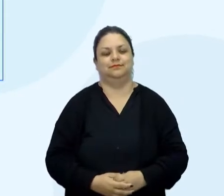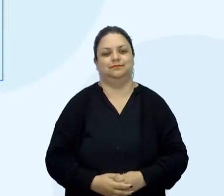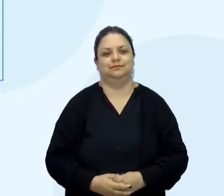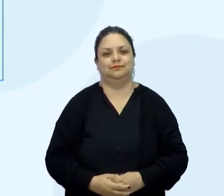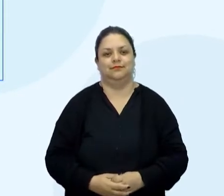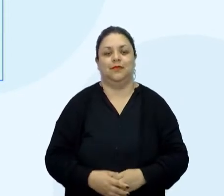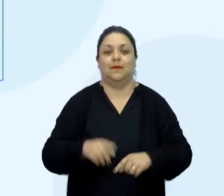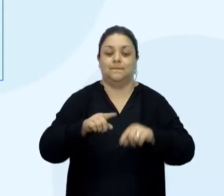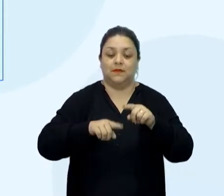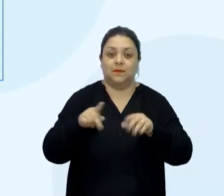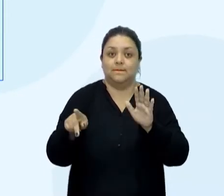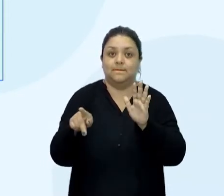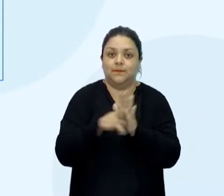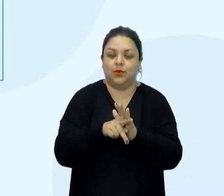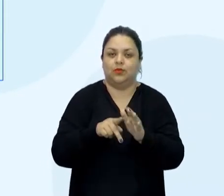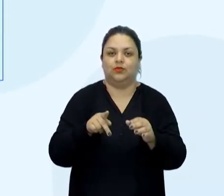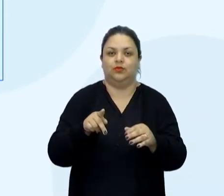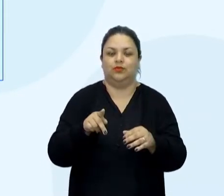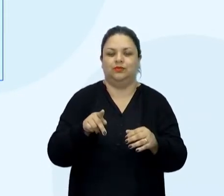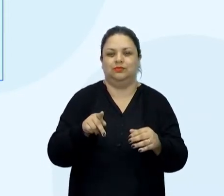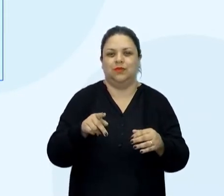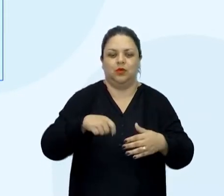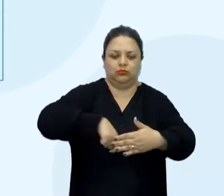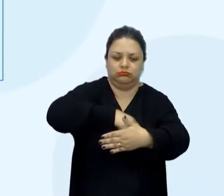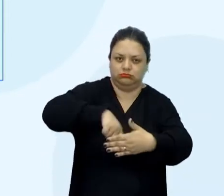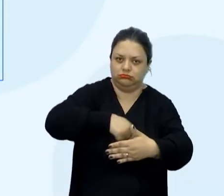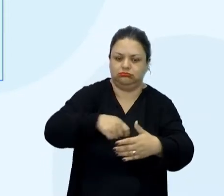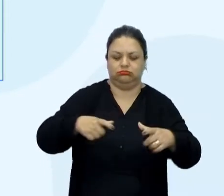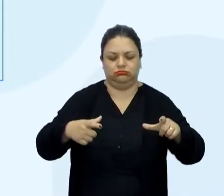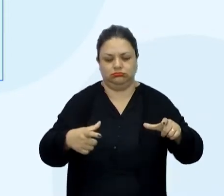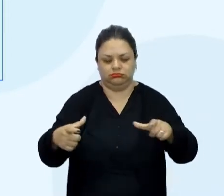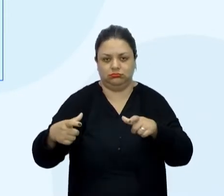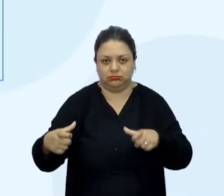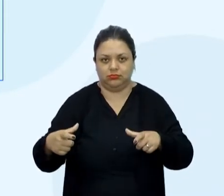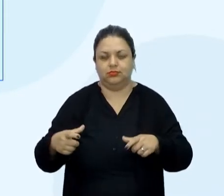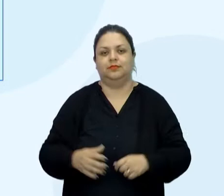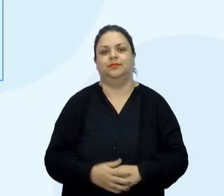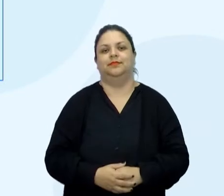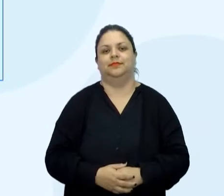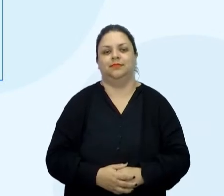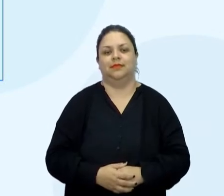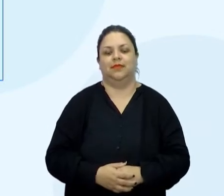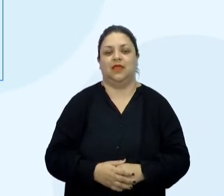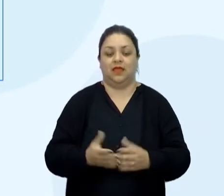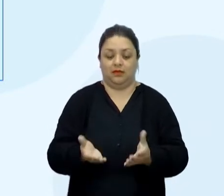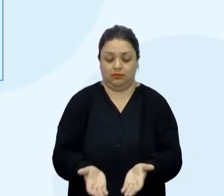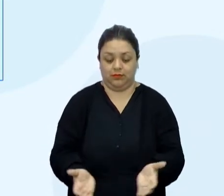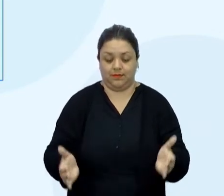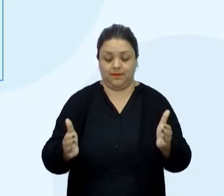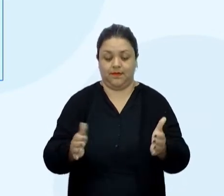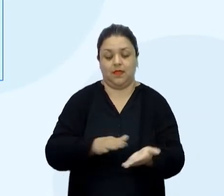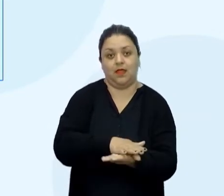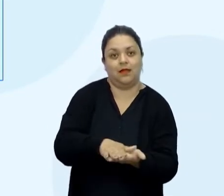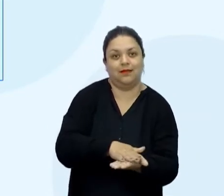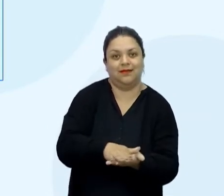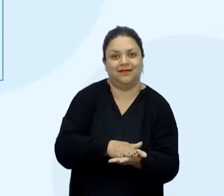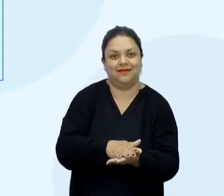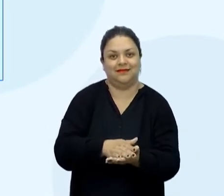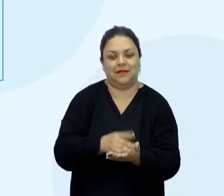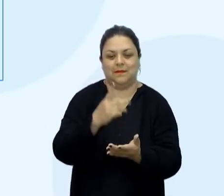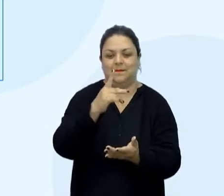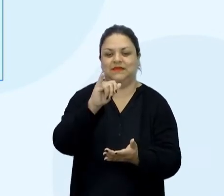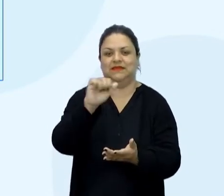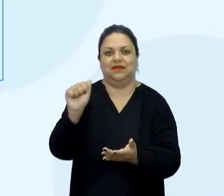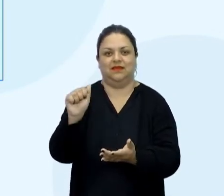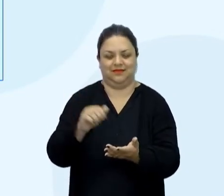pia de um banheiro, o vaso de um banheiro, é um material refratário aí que pode ser utilizado, por exemplo, na construção